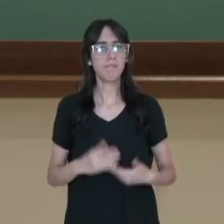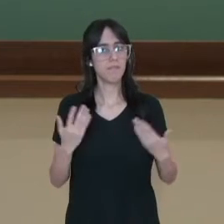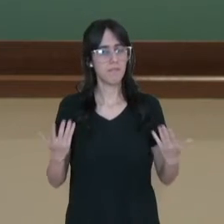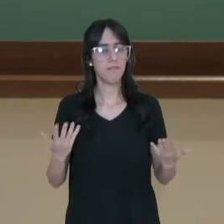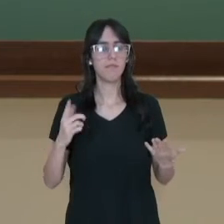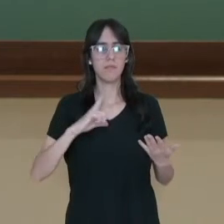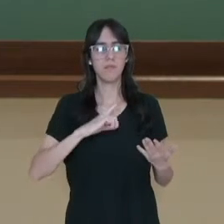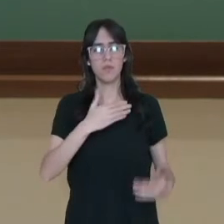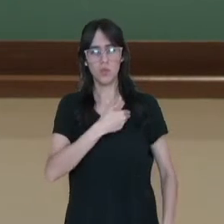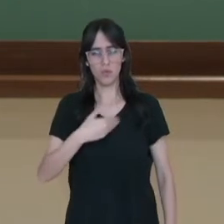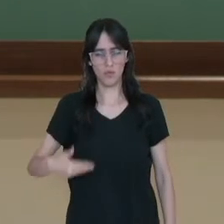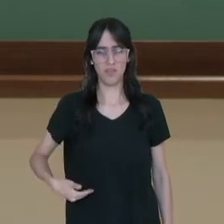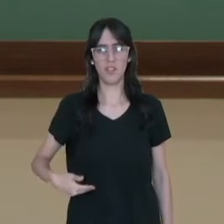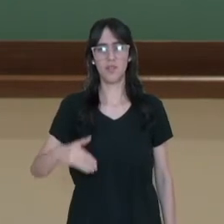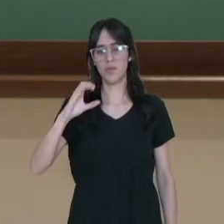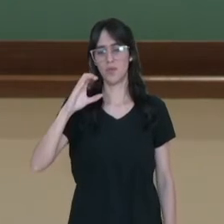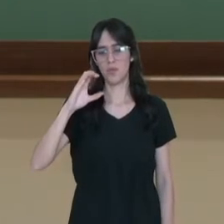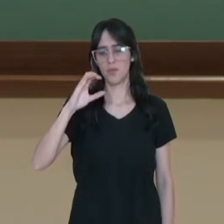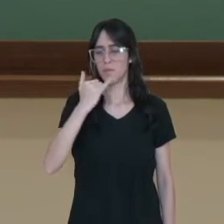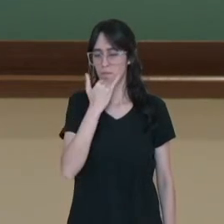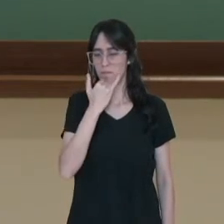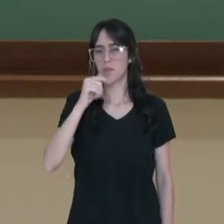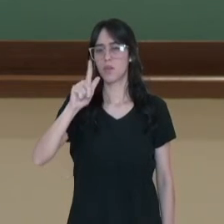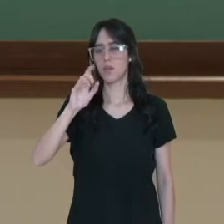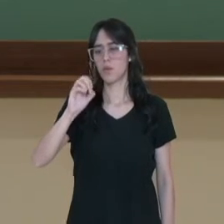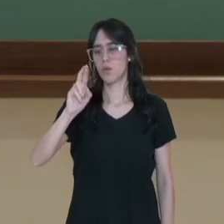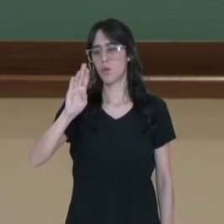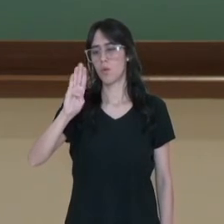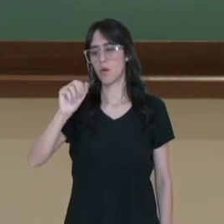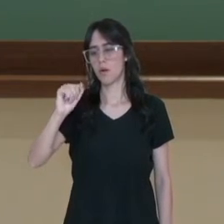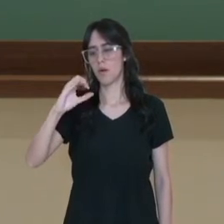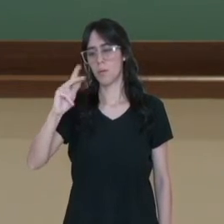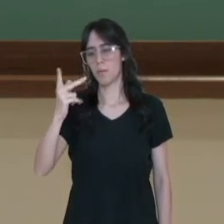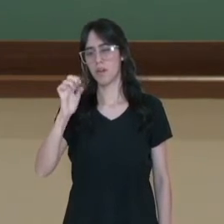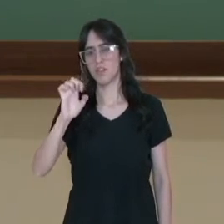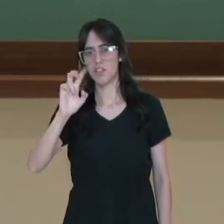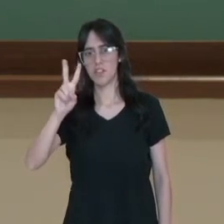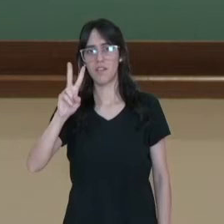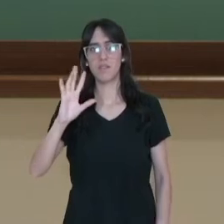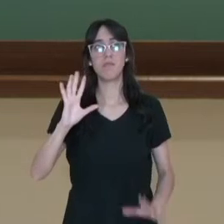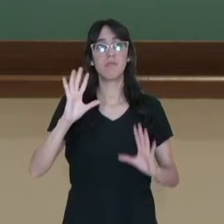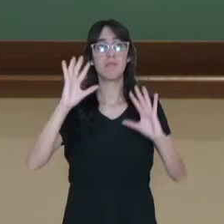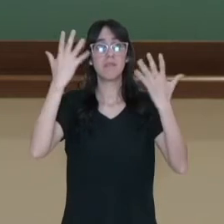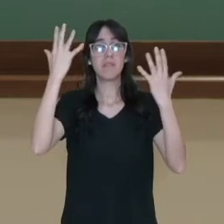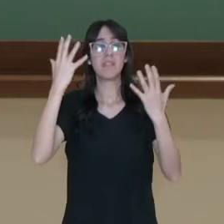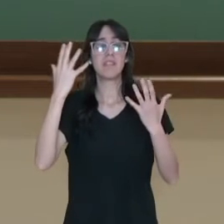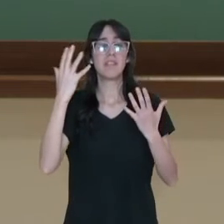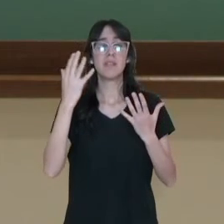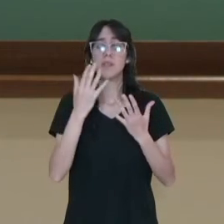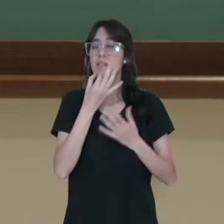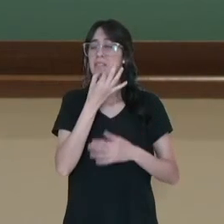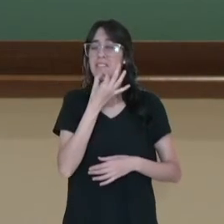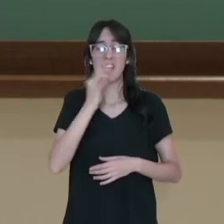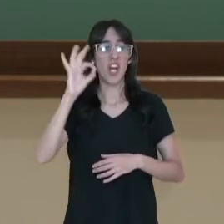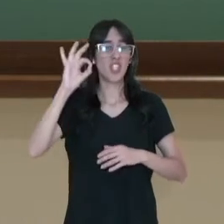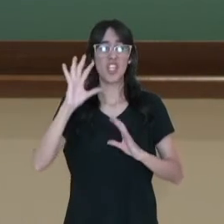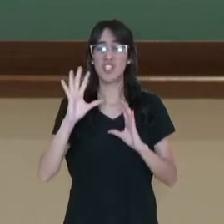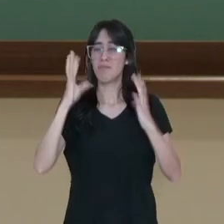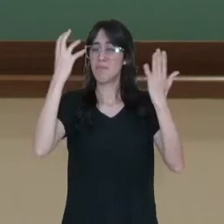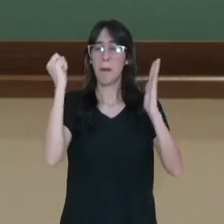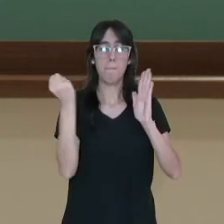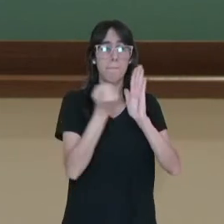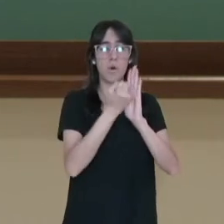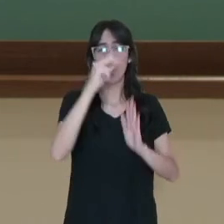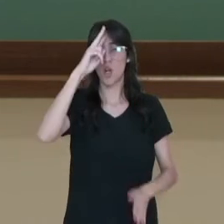do governo de Mikhail Gorbachev, 1986, um acidente trágico, terrível, marcou a história final aí da